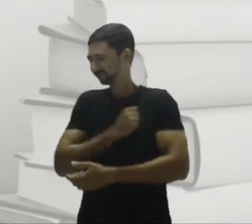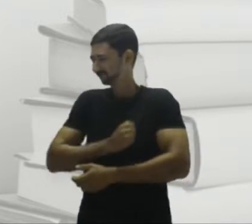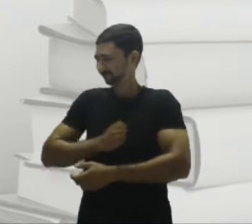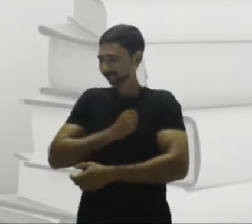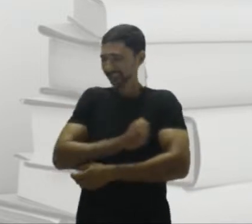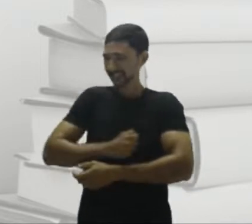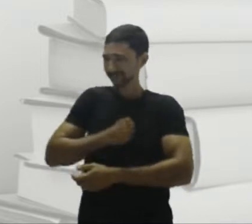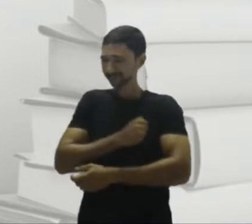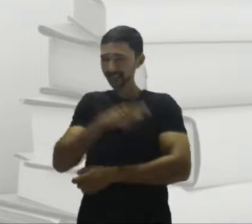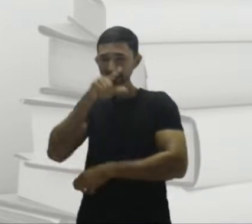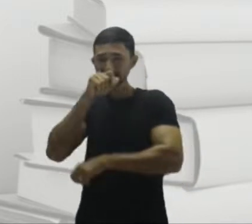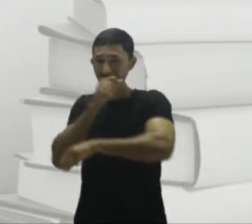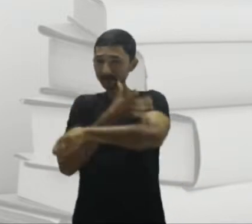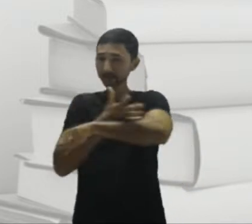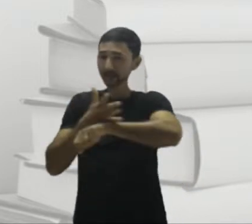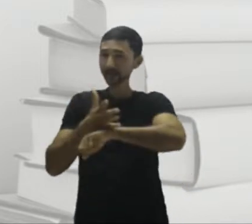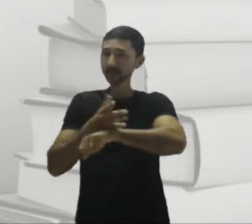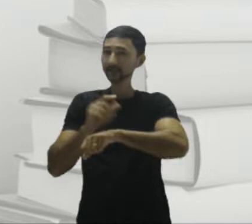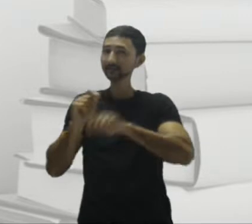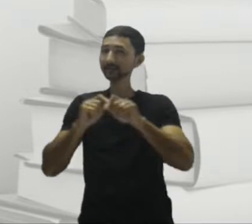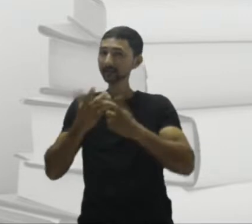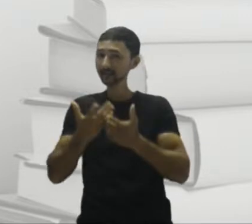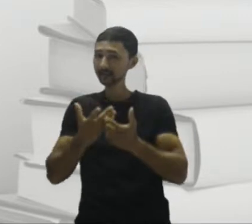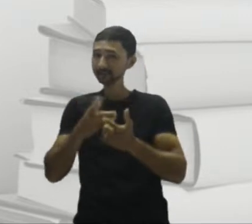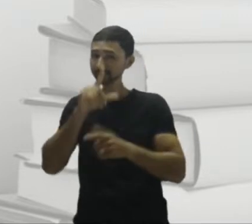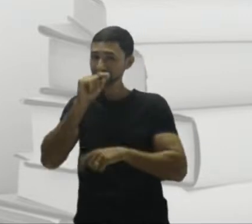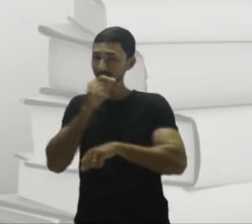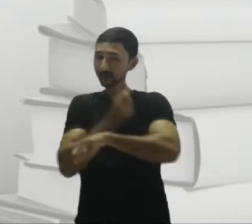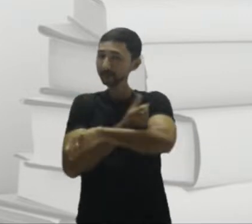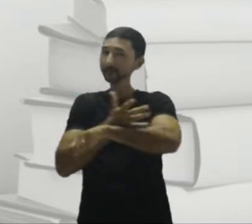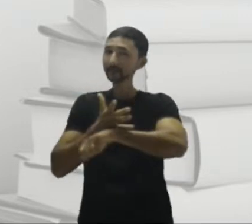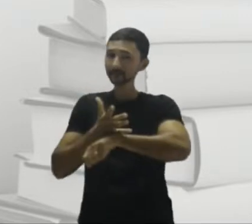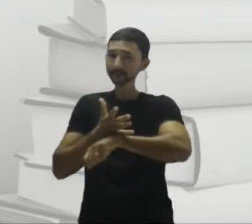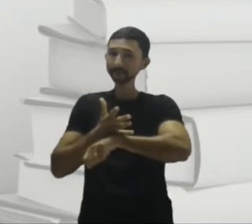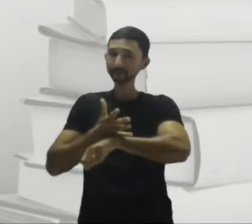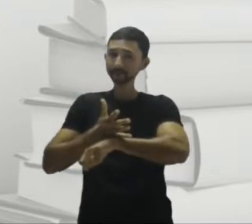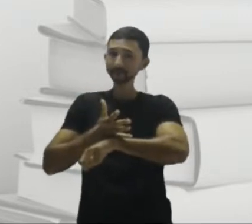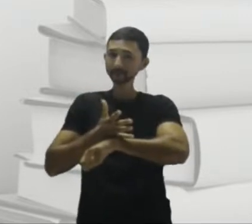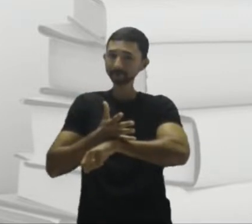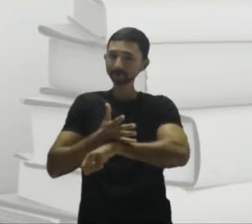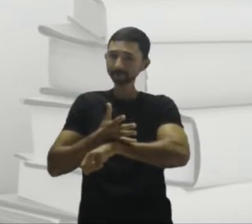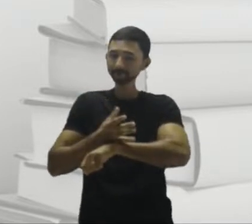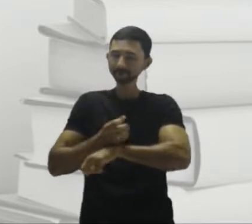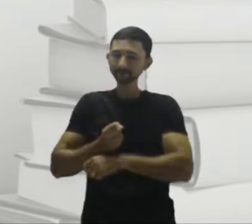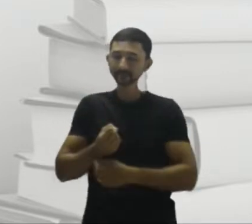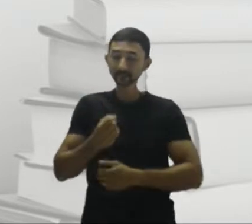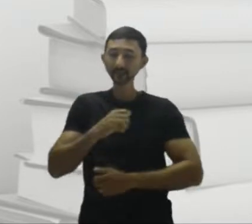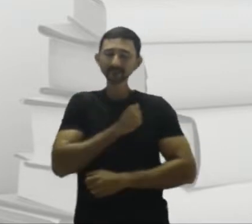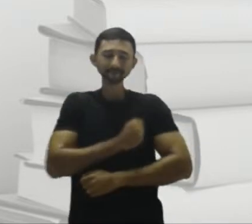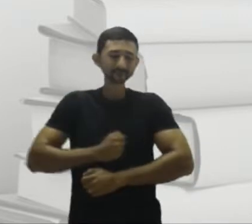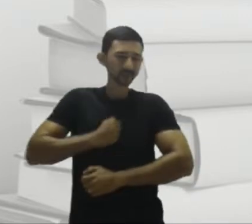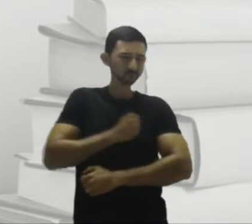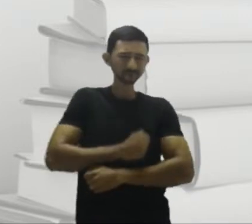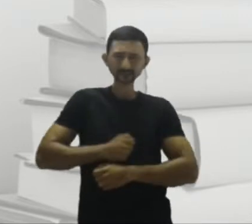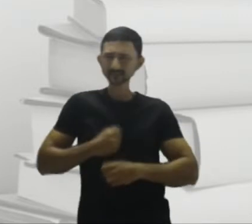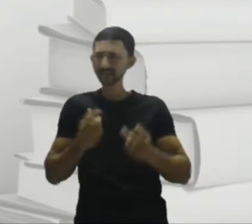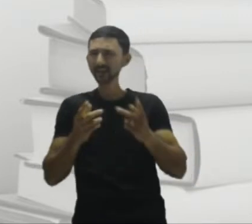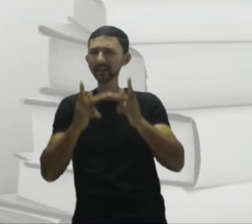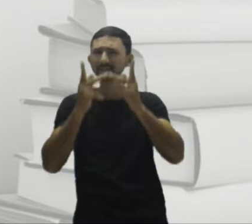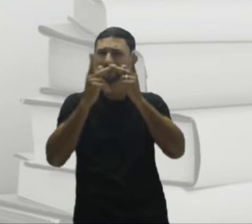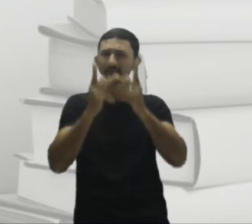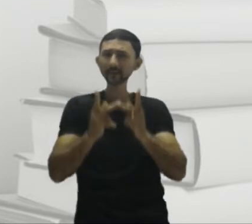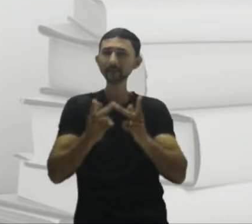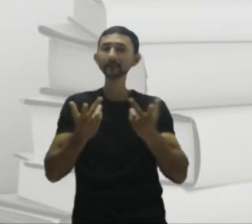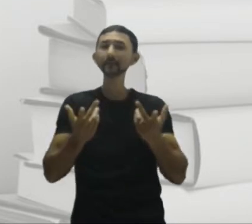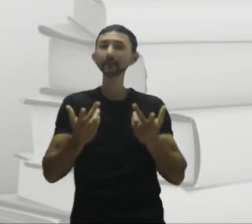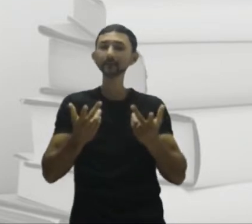saudade da minha branca. A branca aí é a garça. Ele estava com saudade do ver-o-peso. Então,